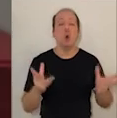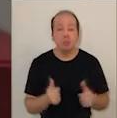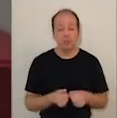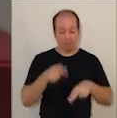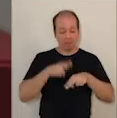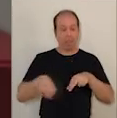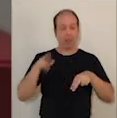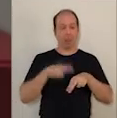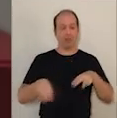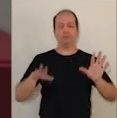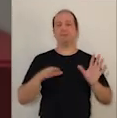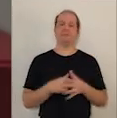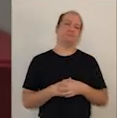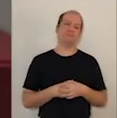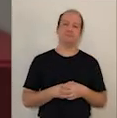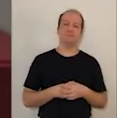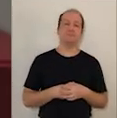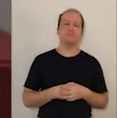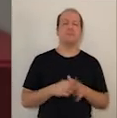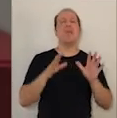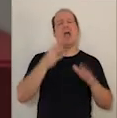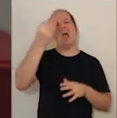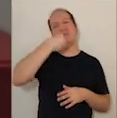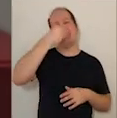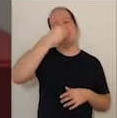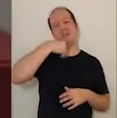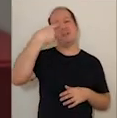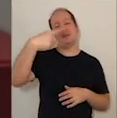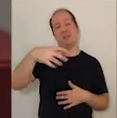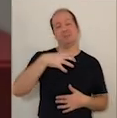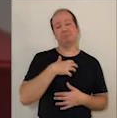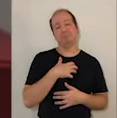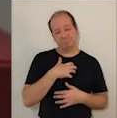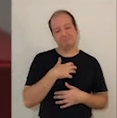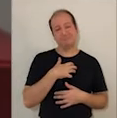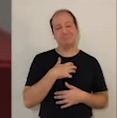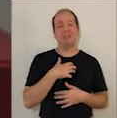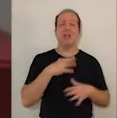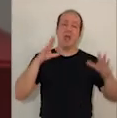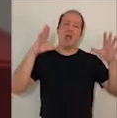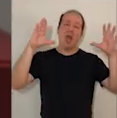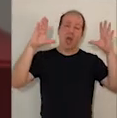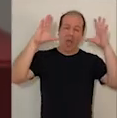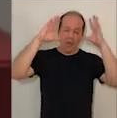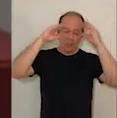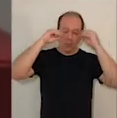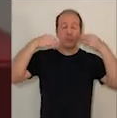pelados. A fraqueza dele era tão grande. As suas noites tão